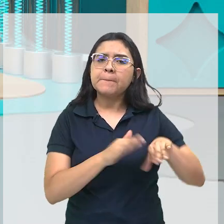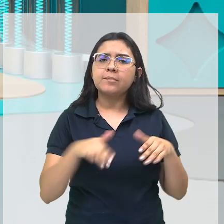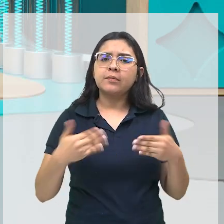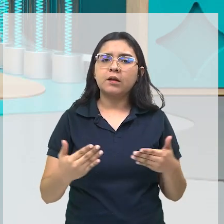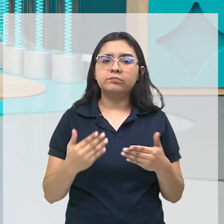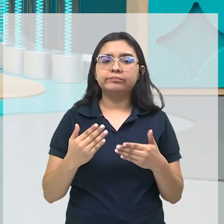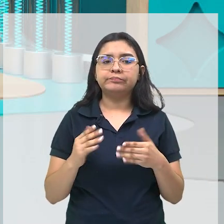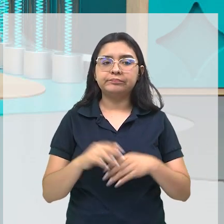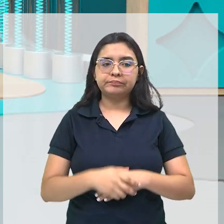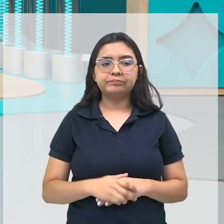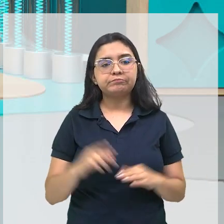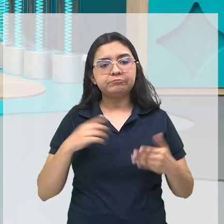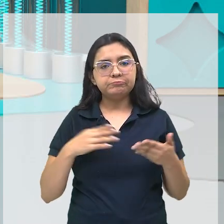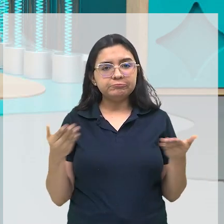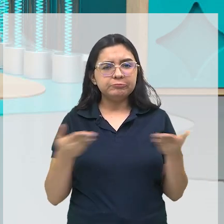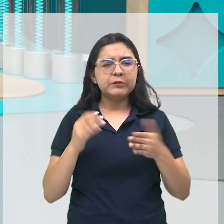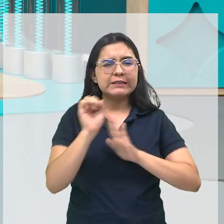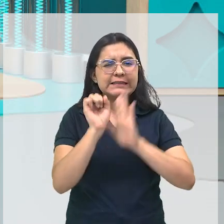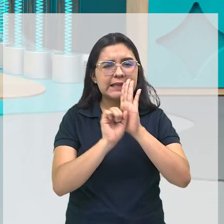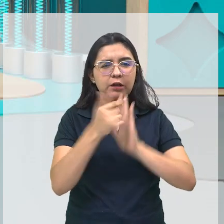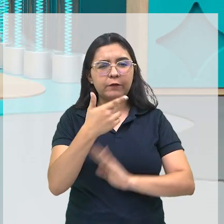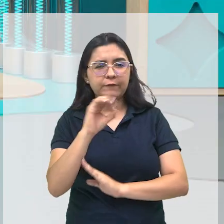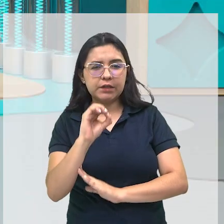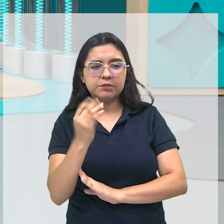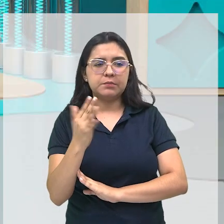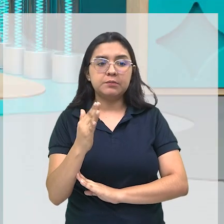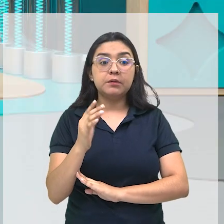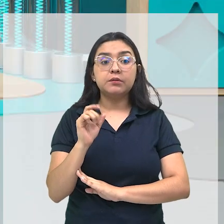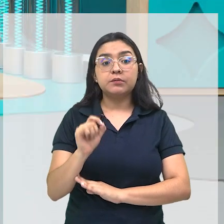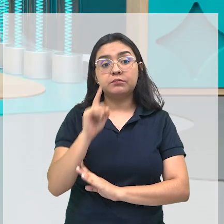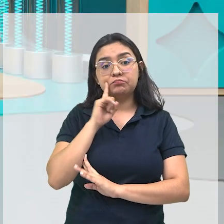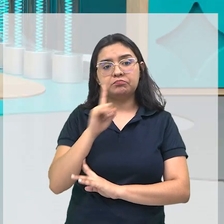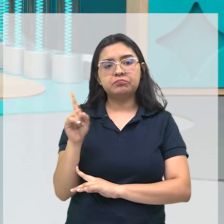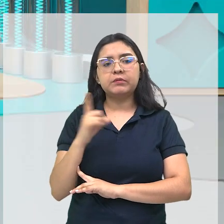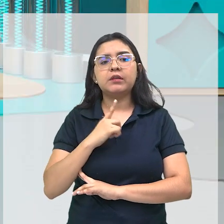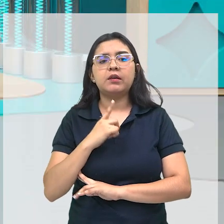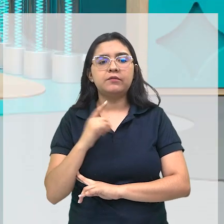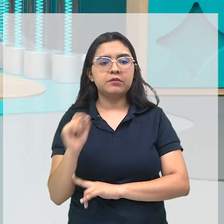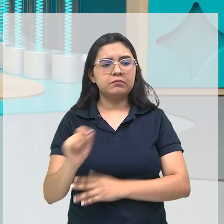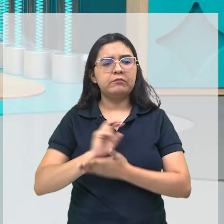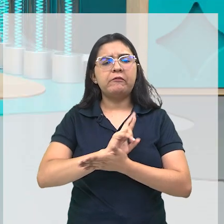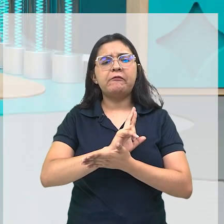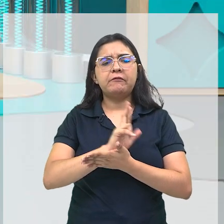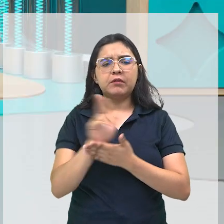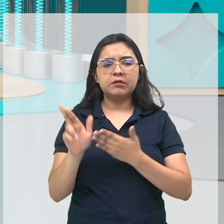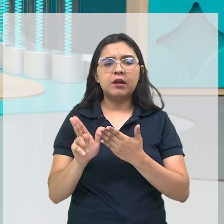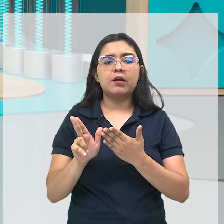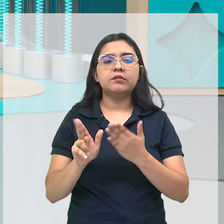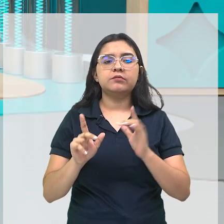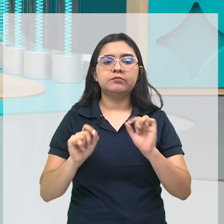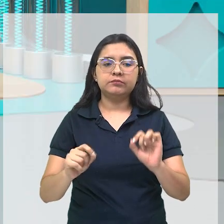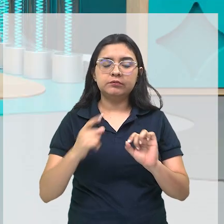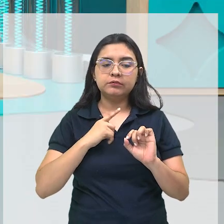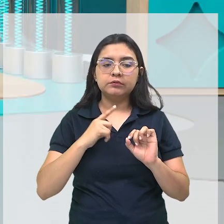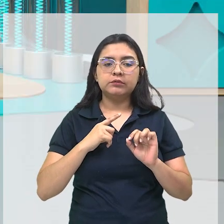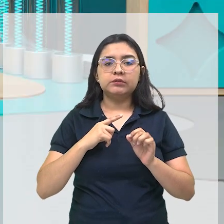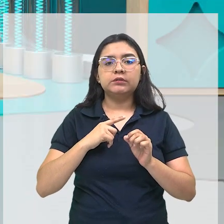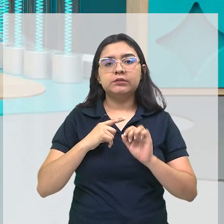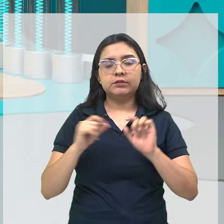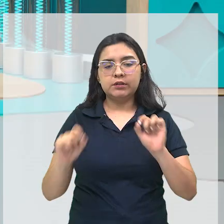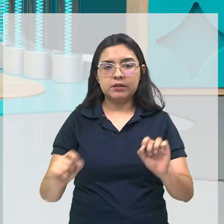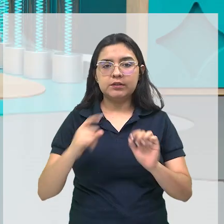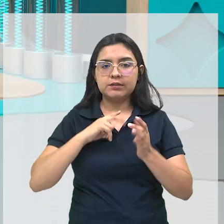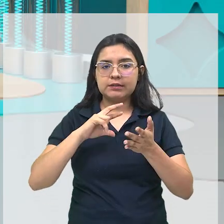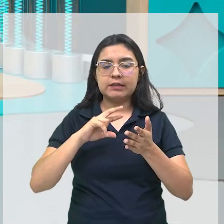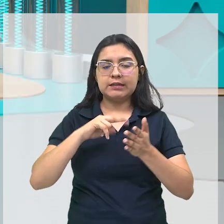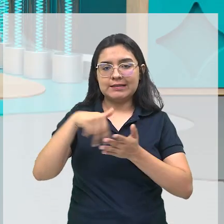mais próximo da gente aqui no tempo, no século XX, olha só, ele trouxe também uma diversificação significativa na dança,